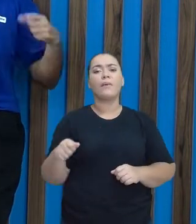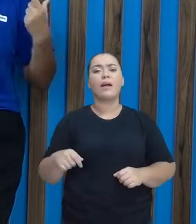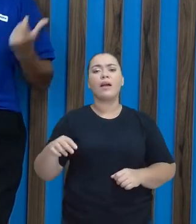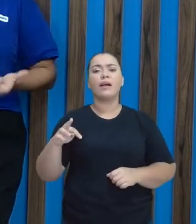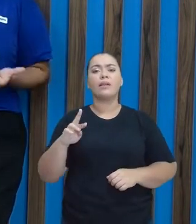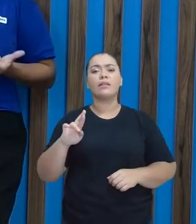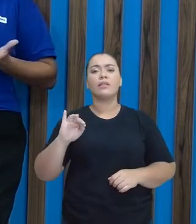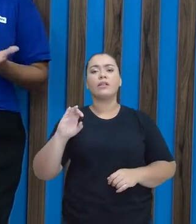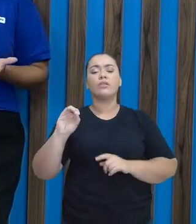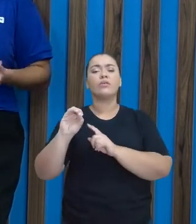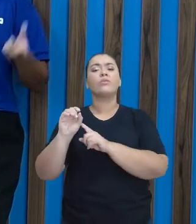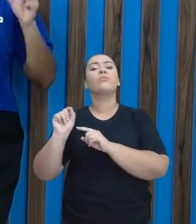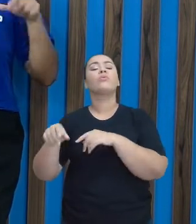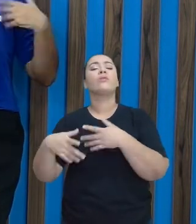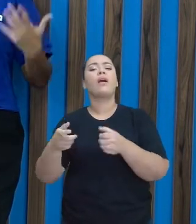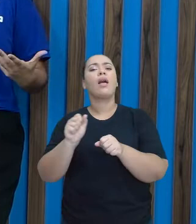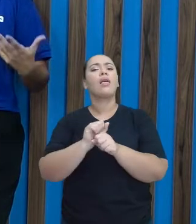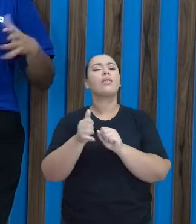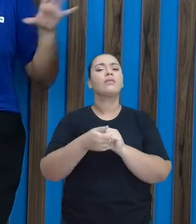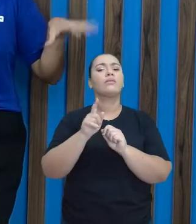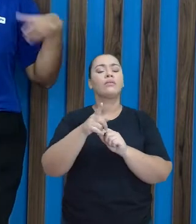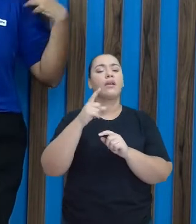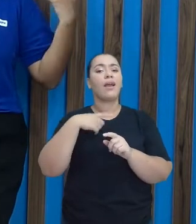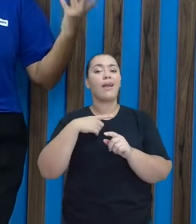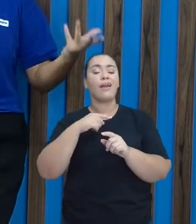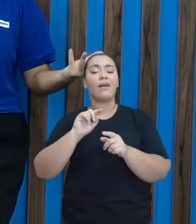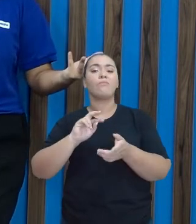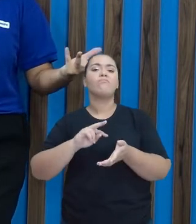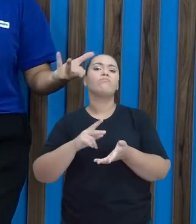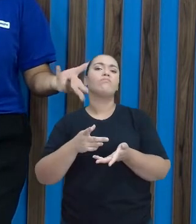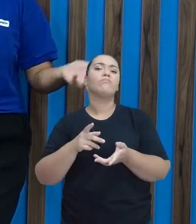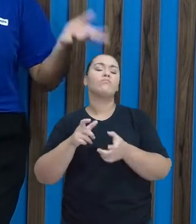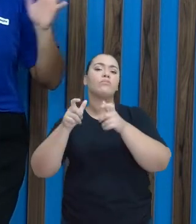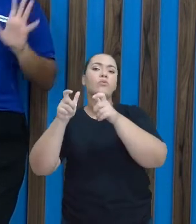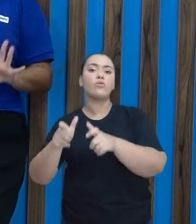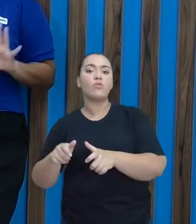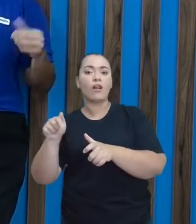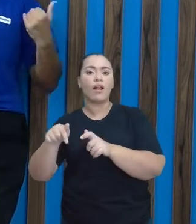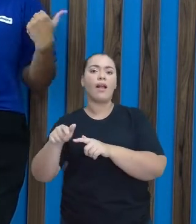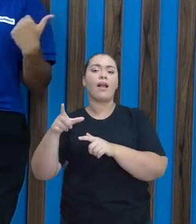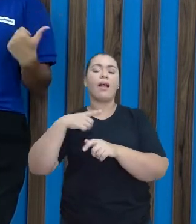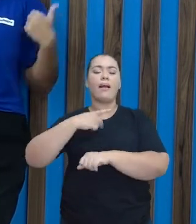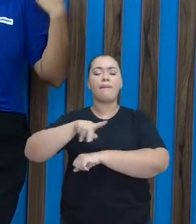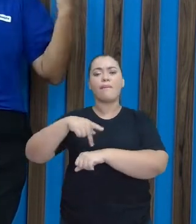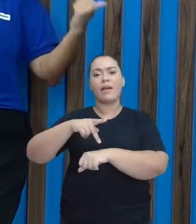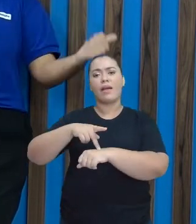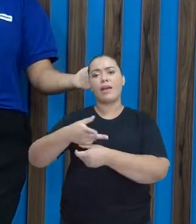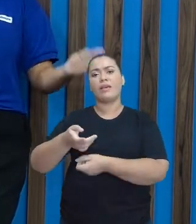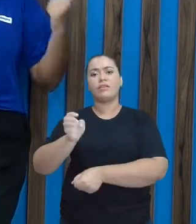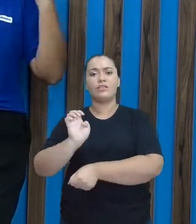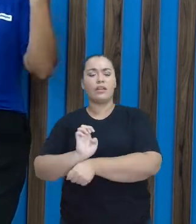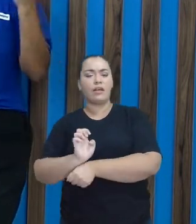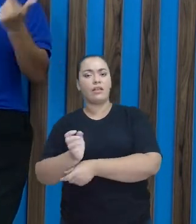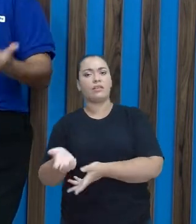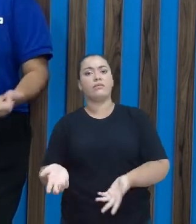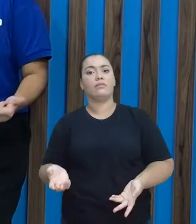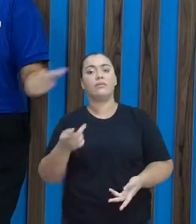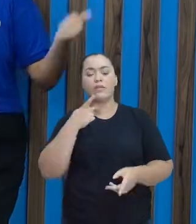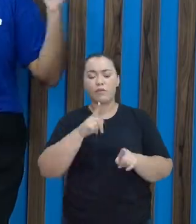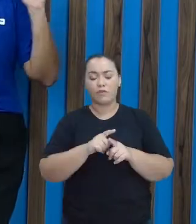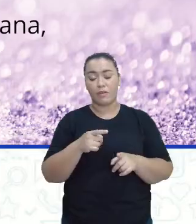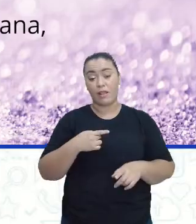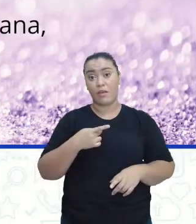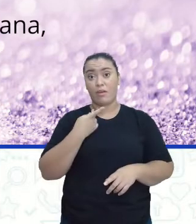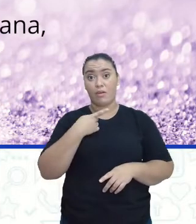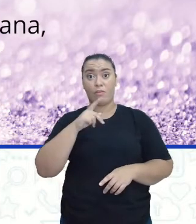aos países, aos estados, é de onde nós viemos, né? Então, a gente pode dizer, eu, Camila, eu sou brasileira, eu sou